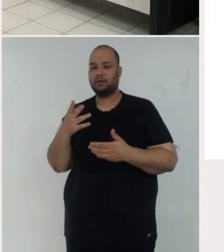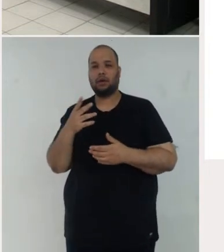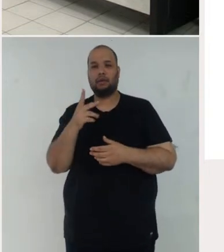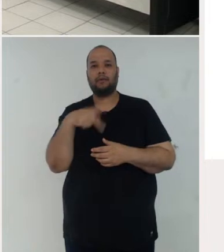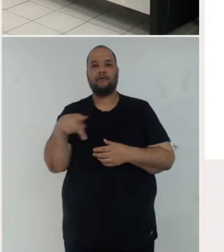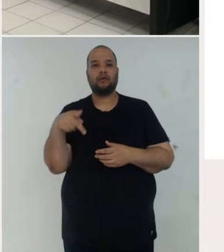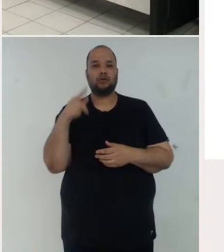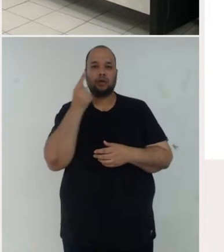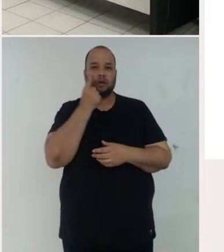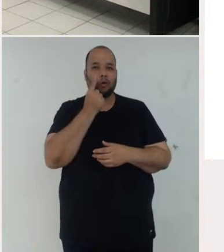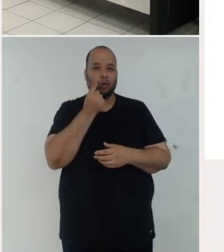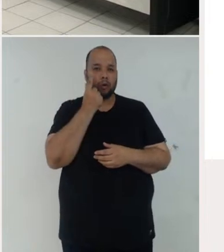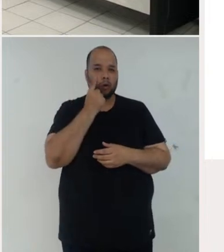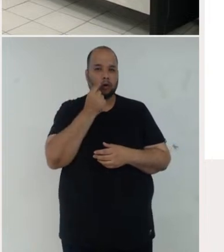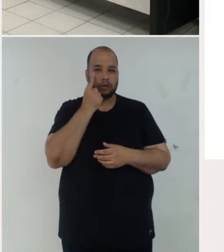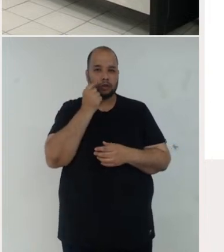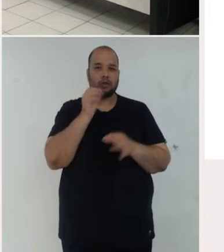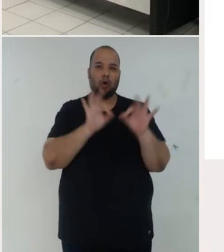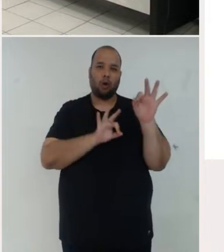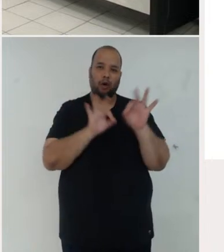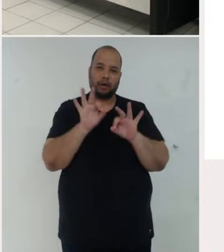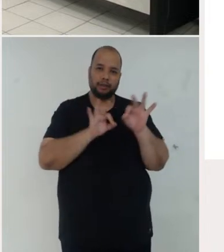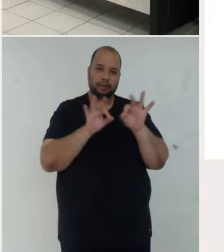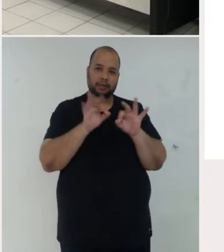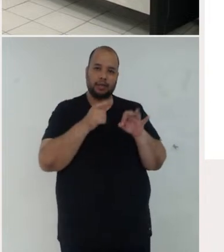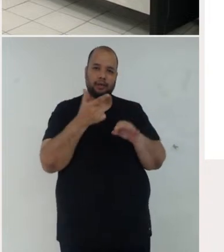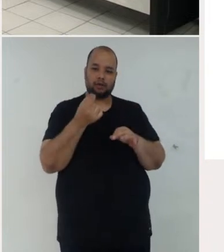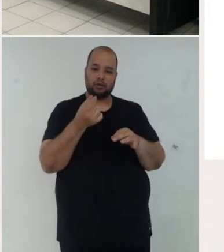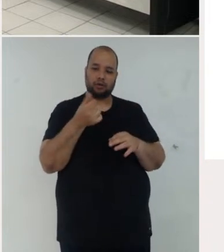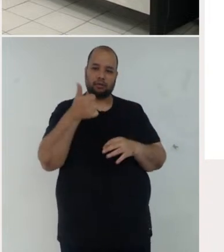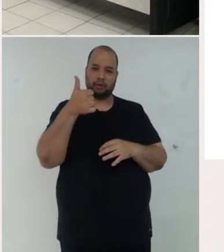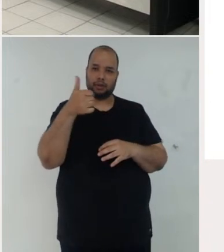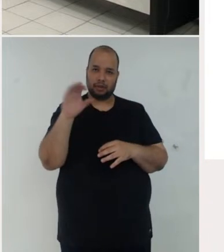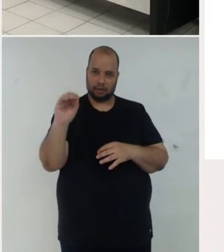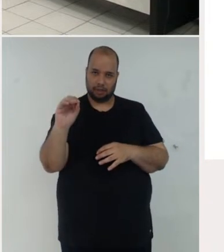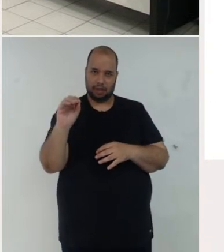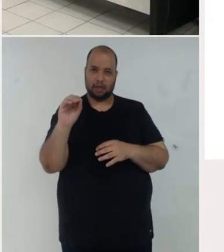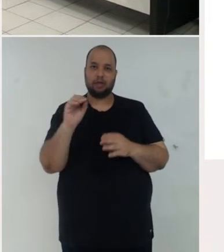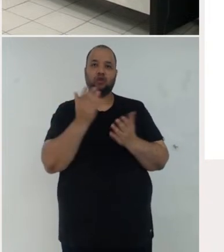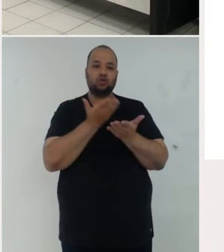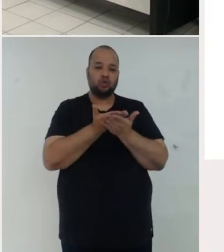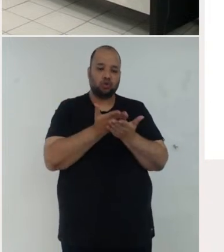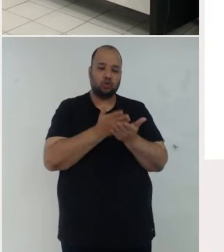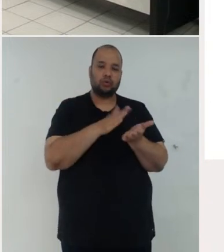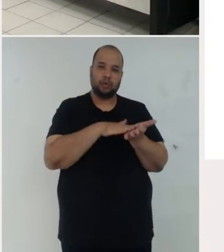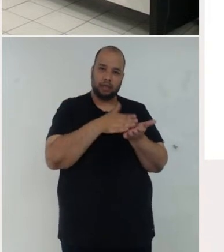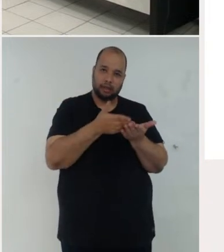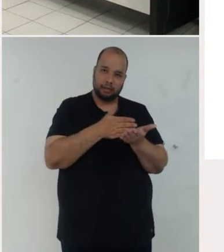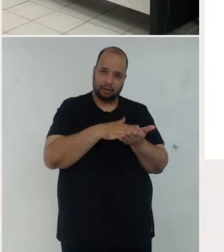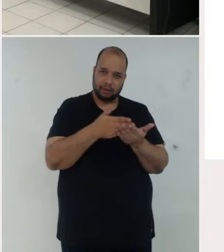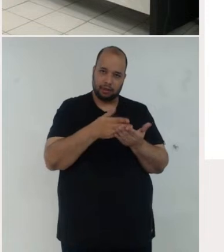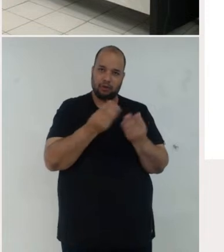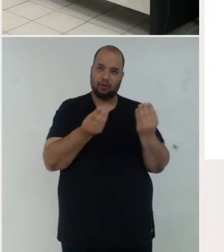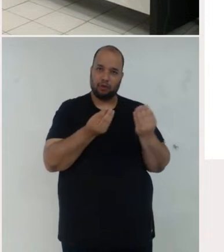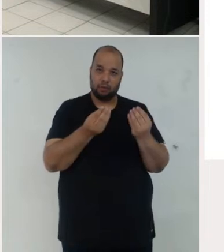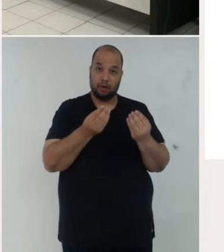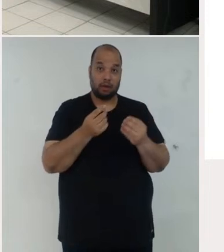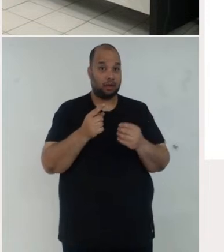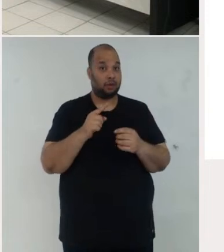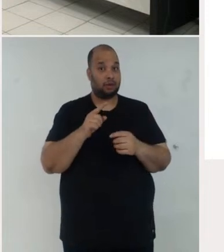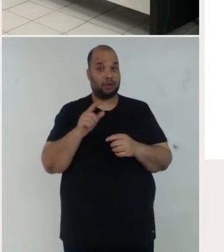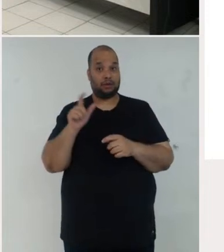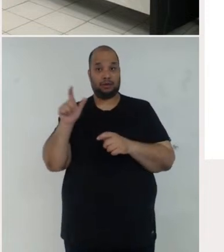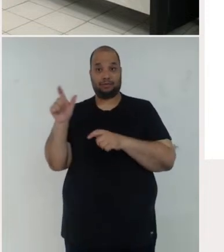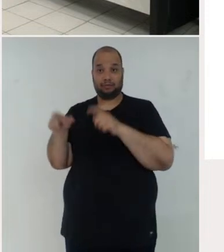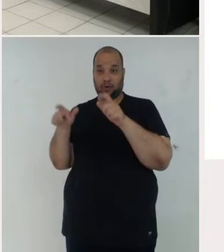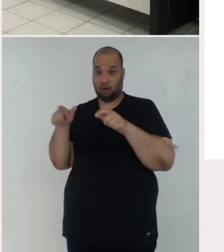para organizar um volume em 2010 sobre estudos de interpretação. E não foram só pessoas